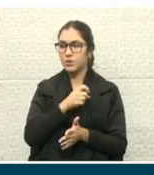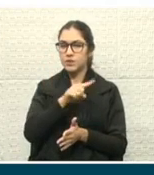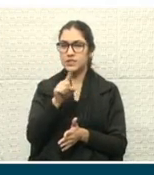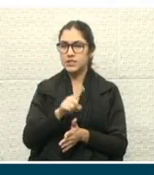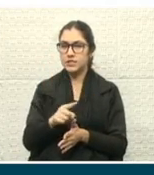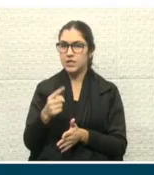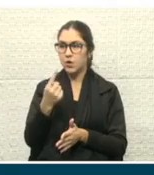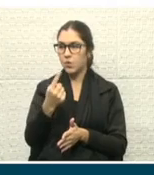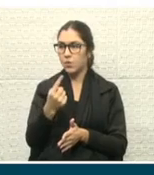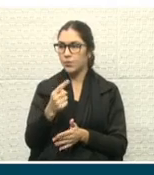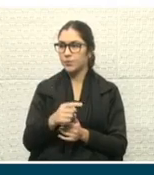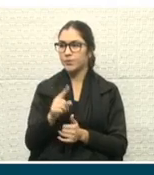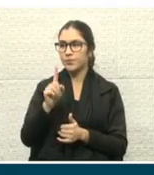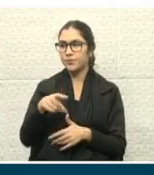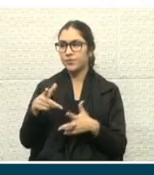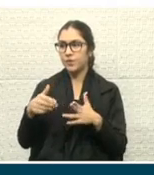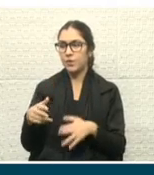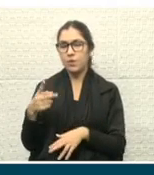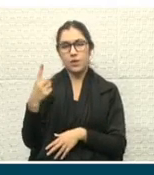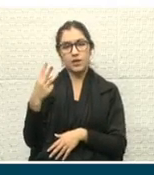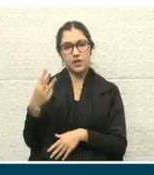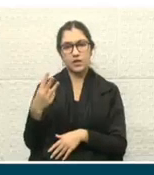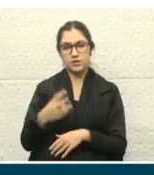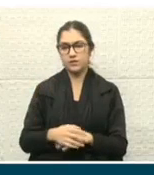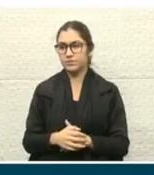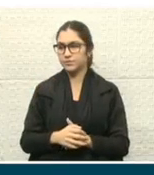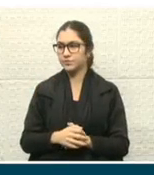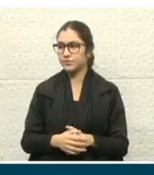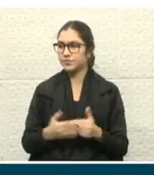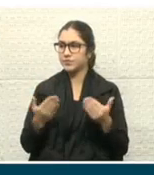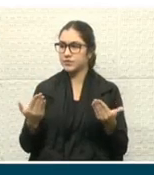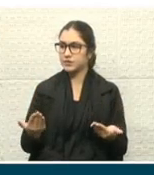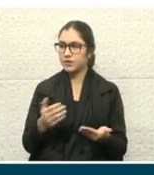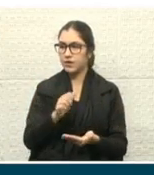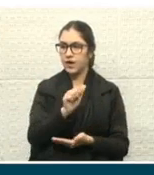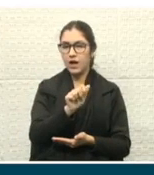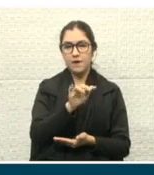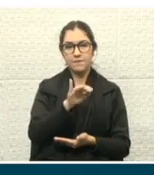Z1 é igual a 3. Então, o